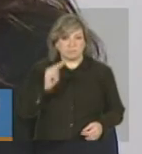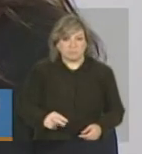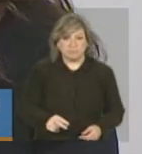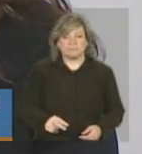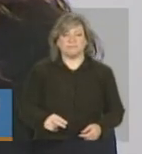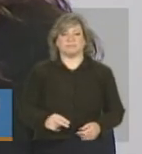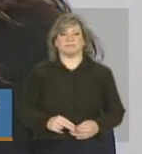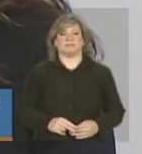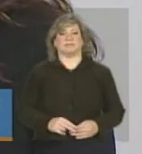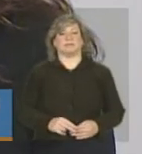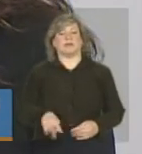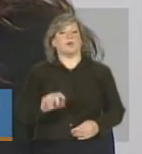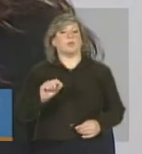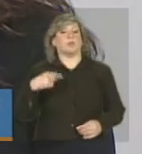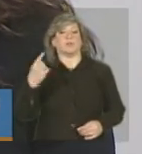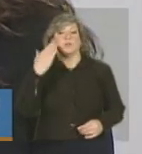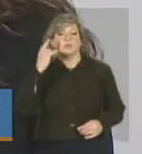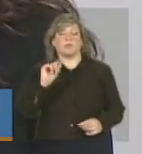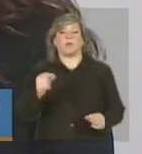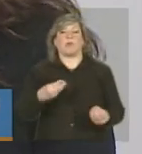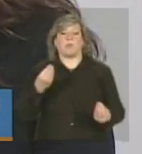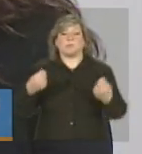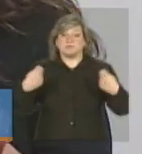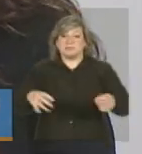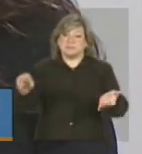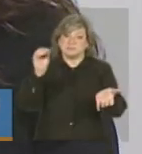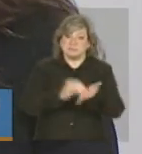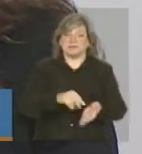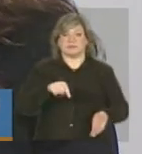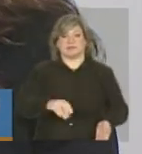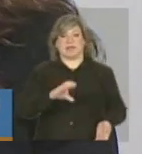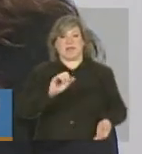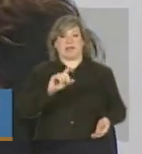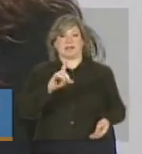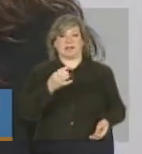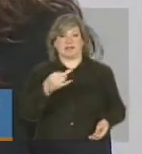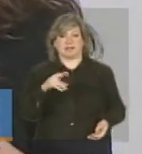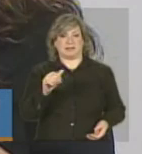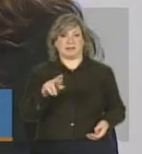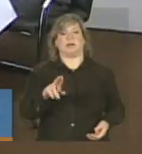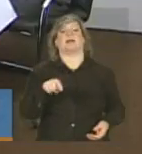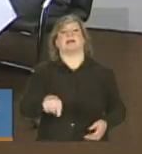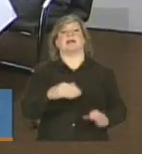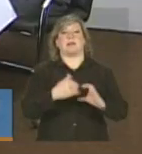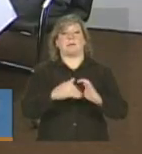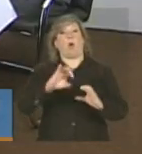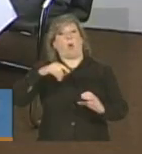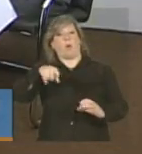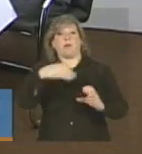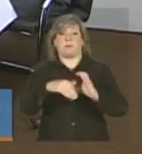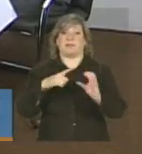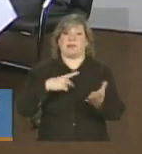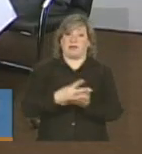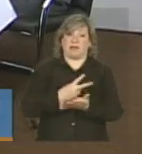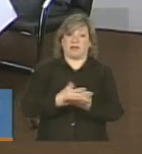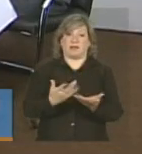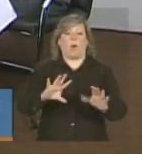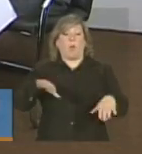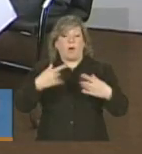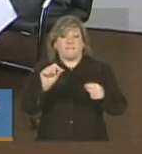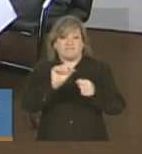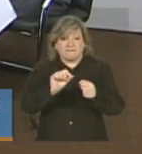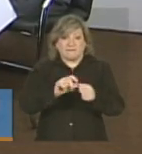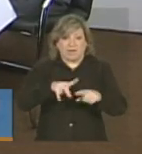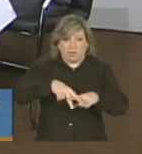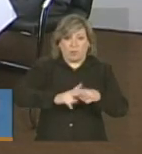que é necessário cadastrar esse e-mail, ou o e-mail esteja errado. Ao corrigir o e-mail ou ao cadastrar o